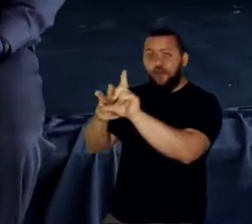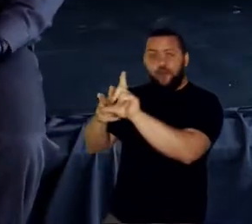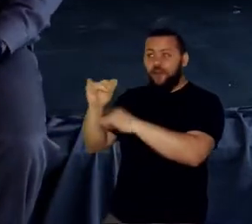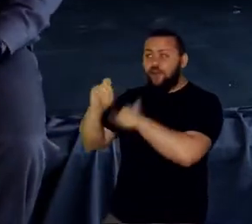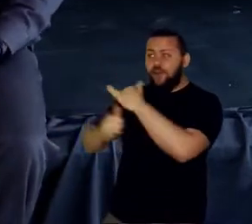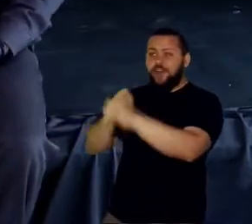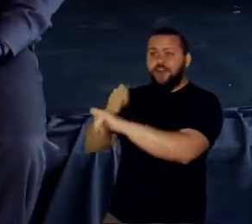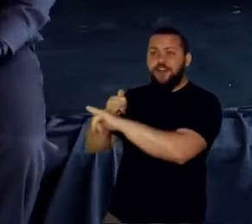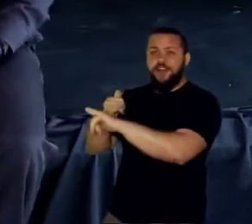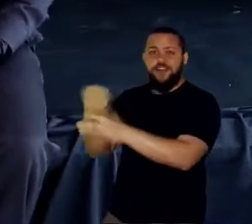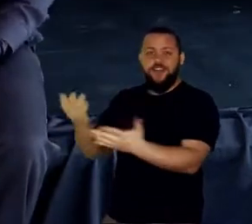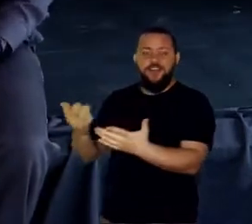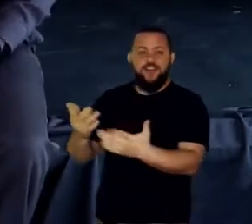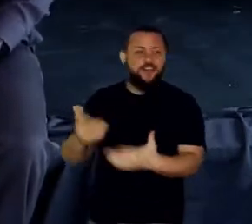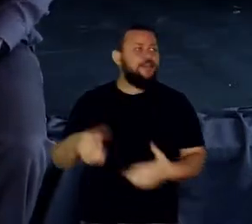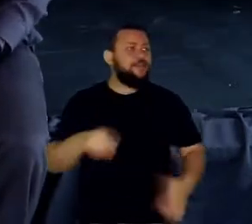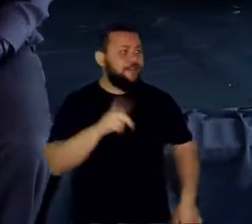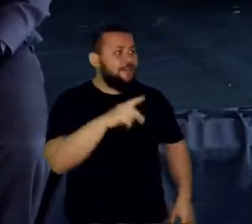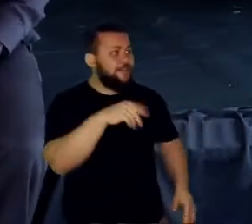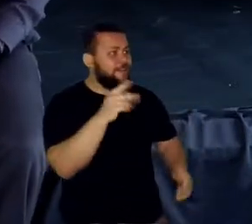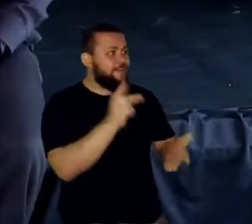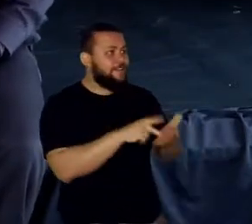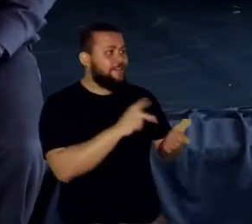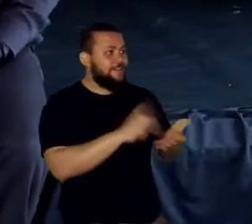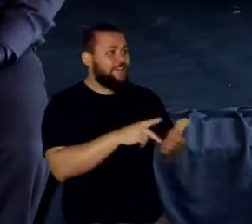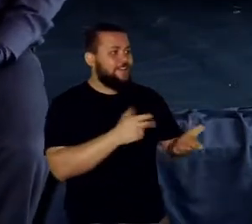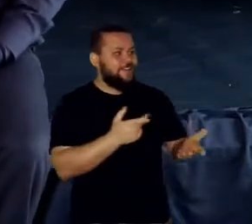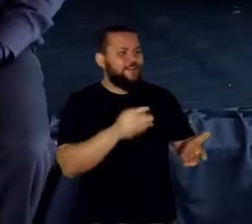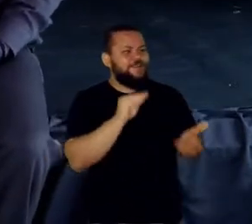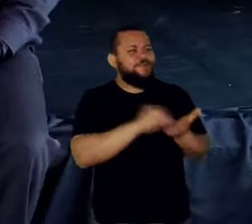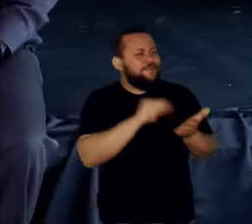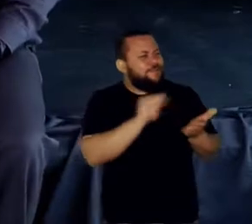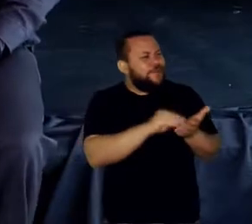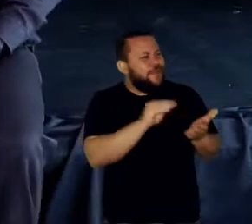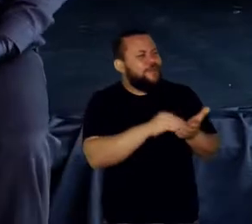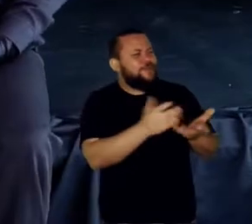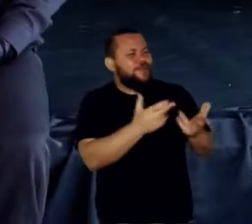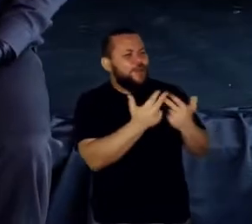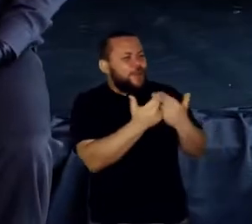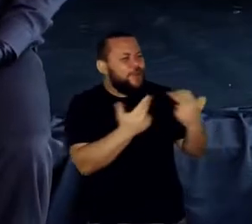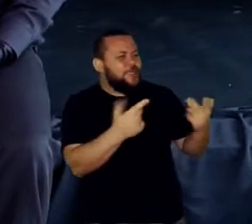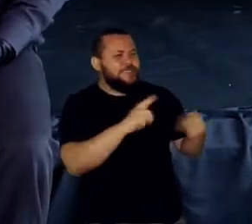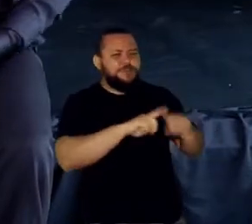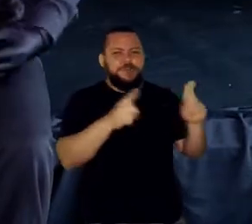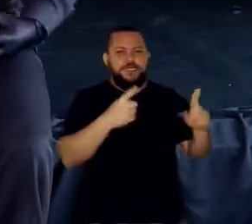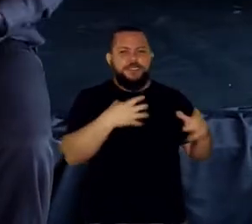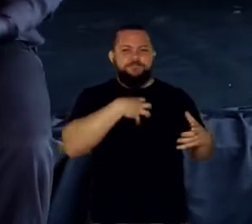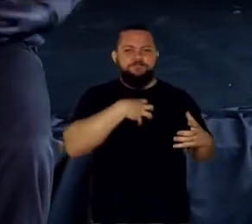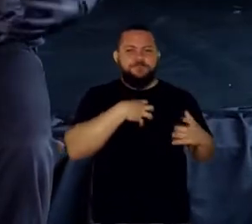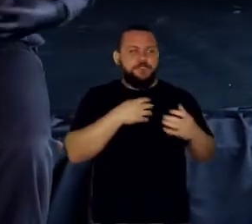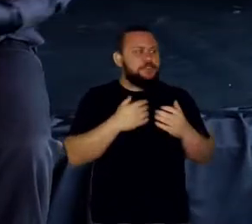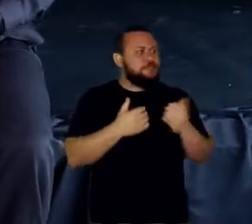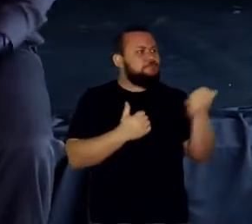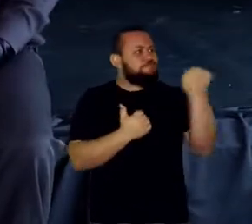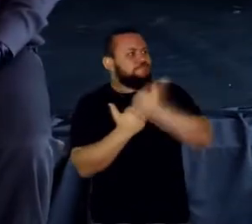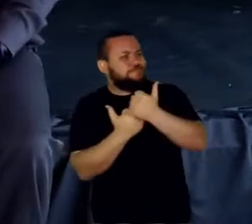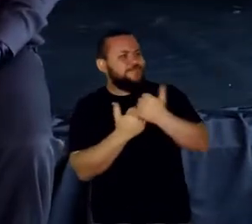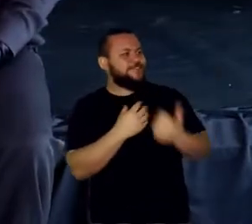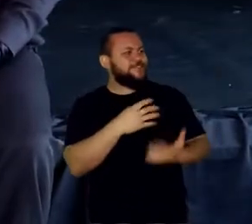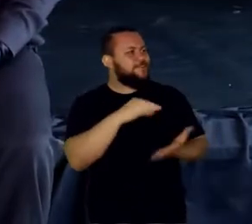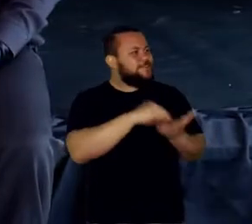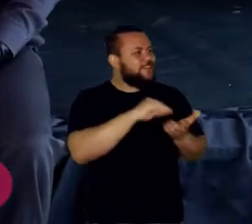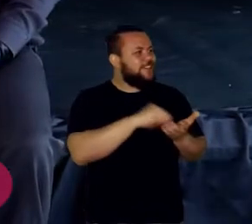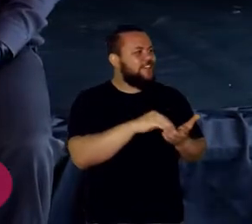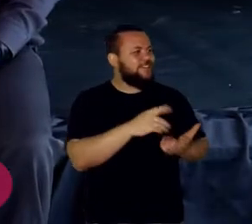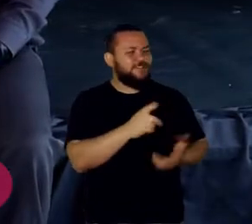Falta algo, mas tem esse algo, né? E a gente é uma mescla de